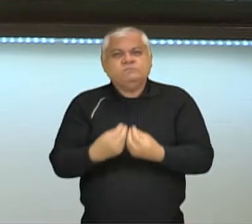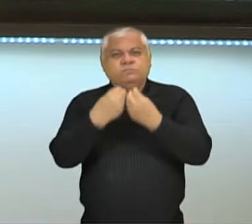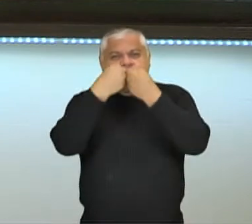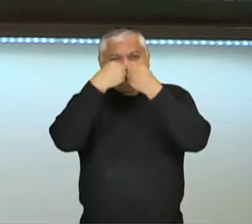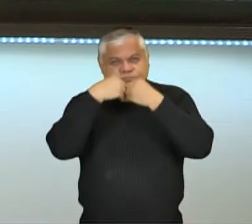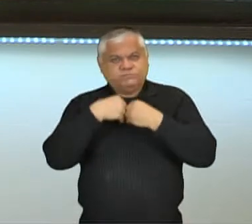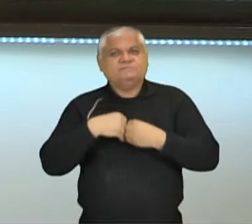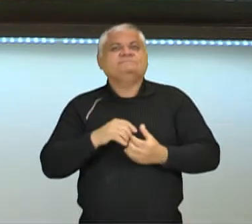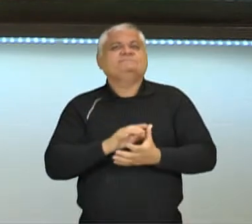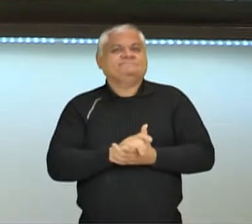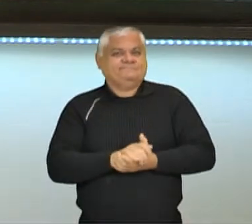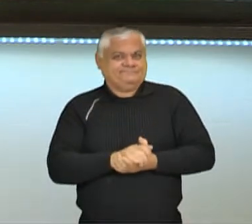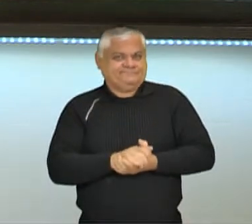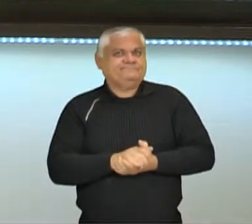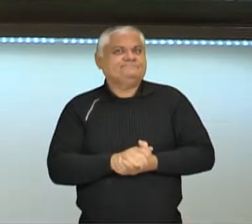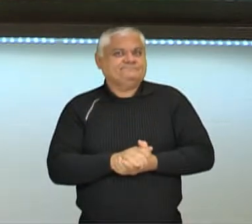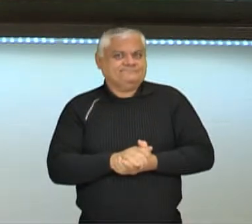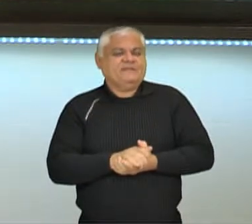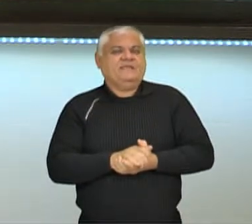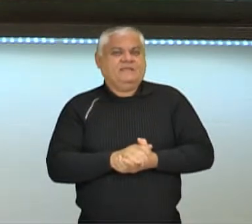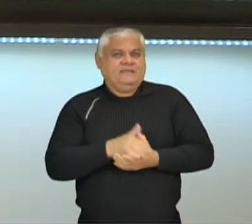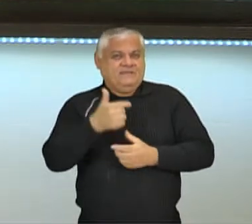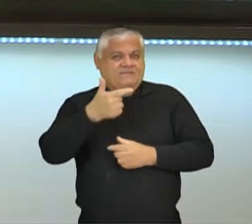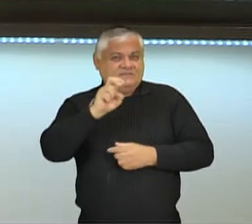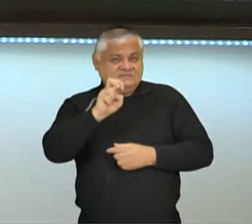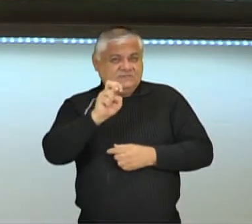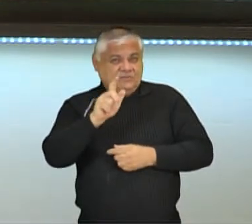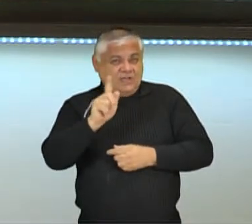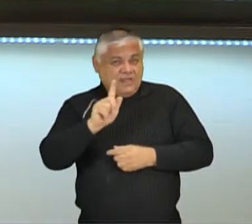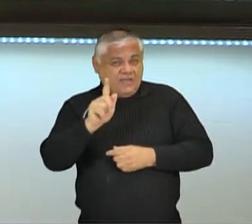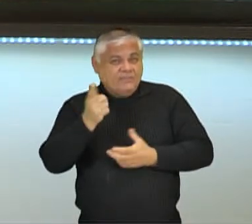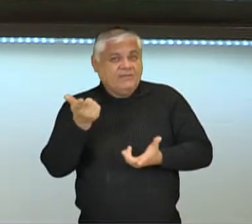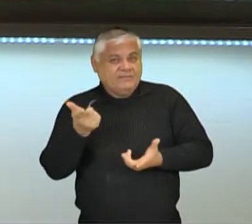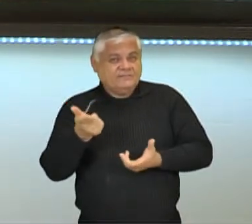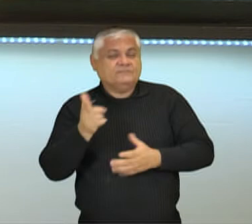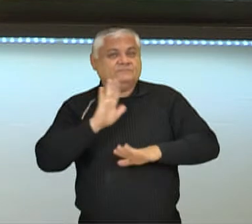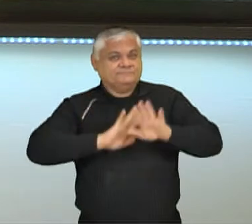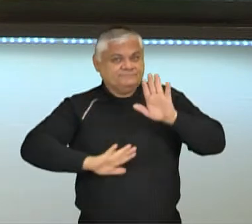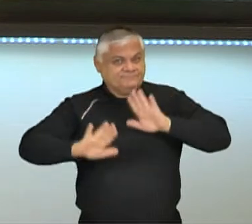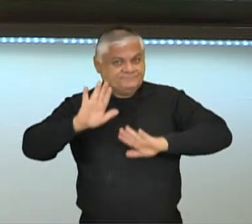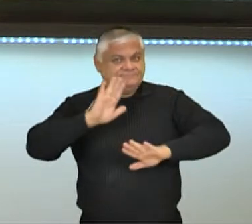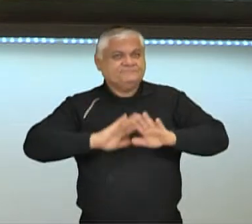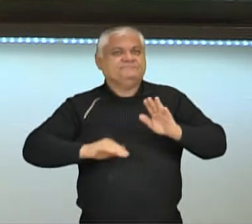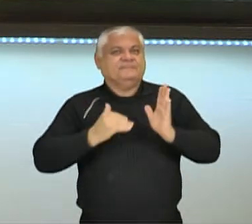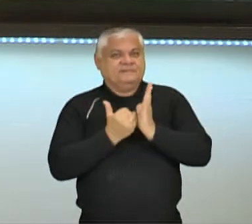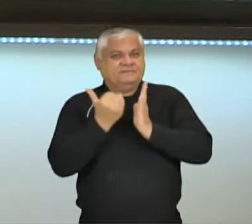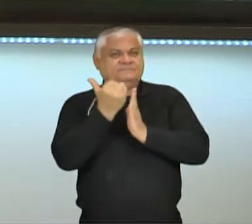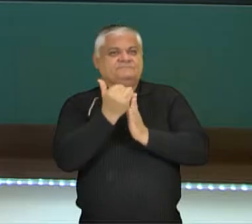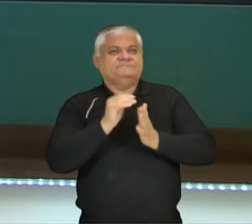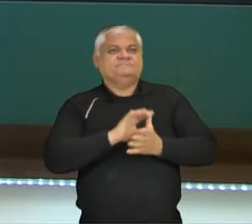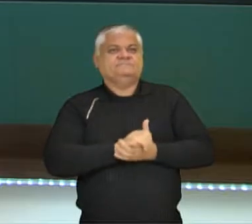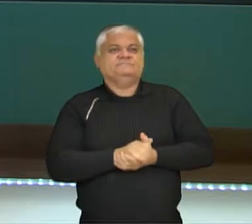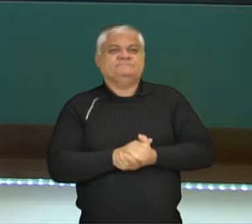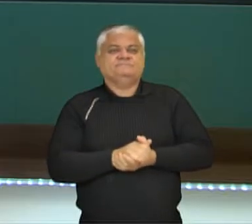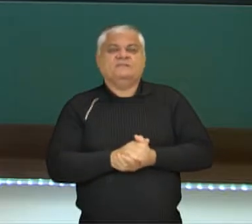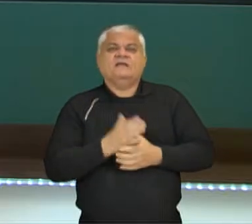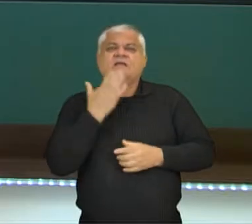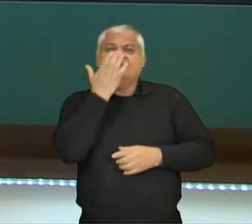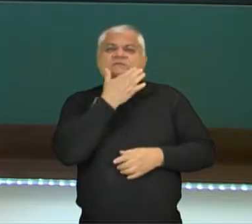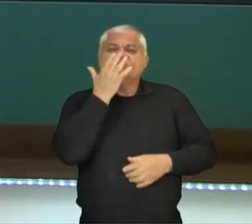sua alimentação. Passa de 25 gramas? Pois é excesso. O